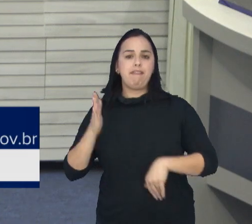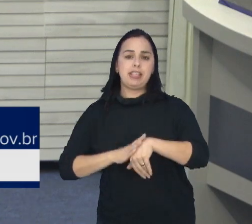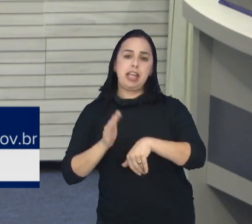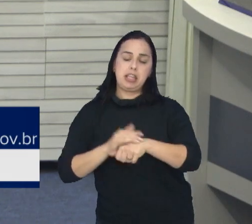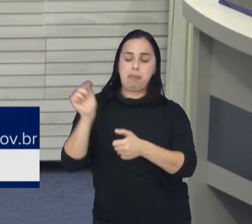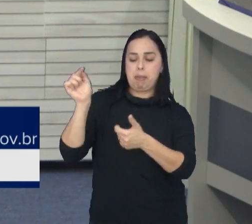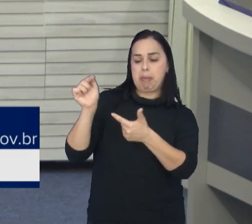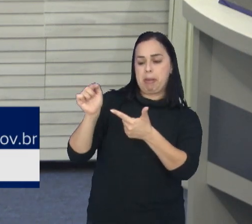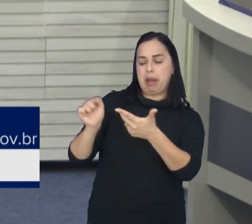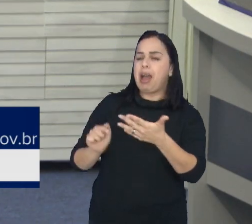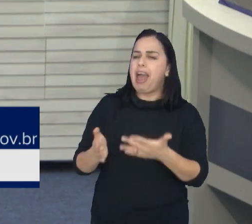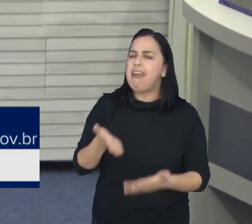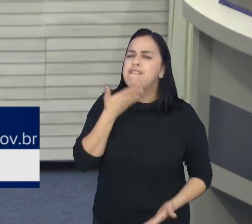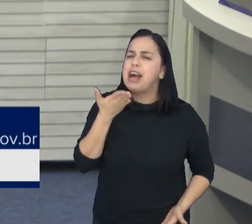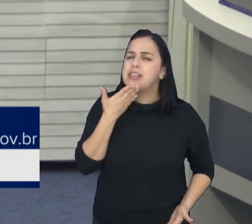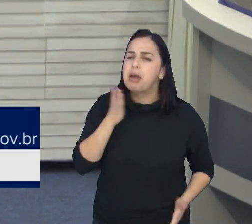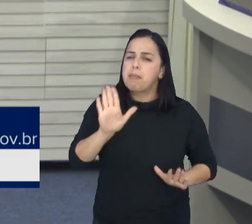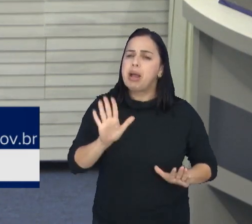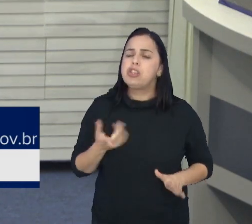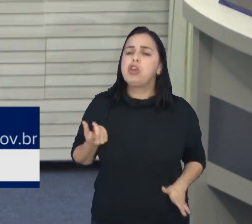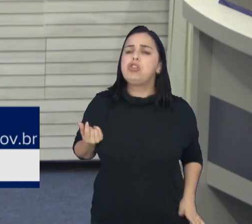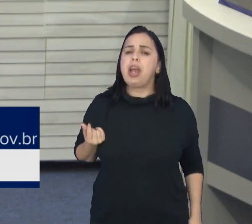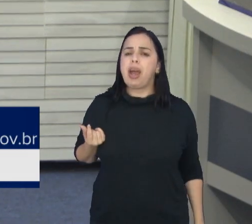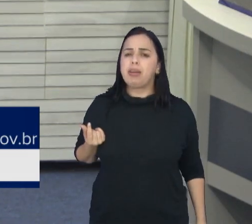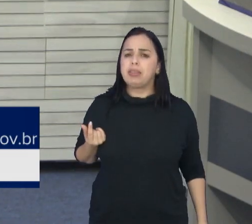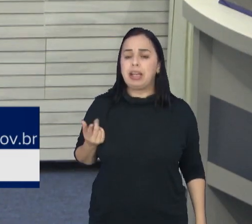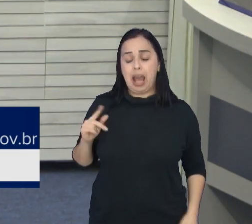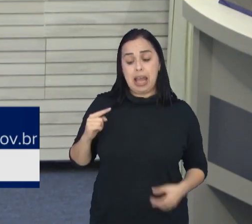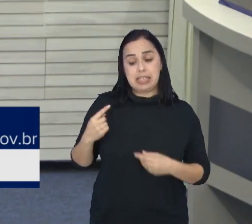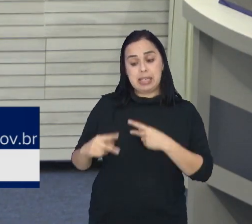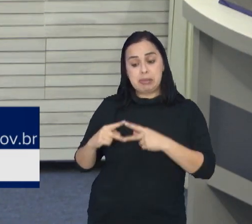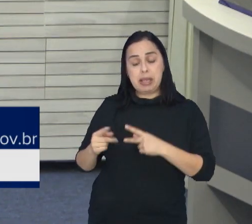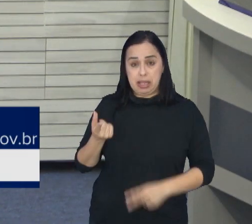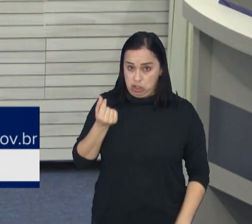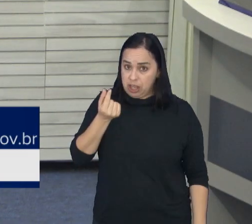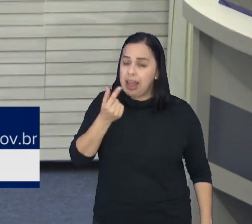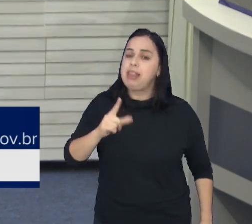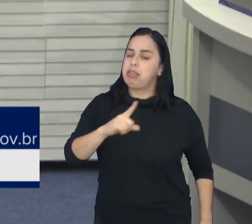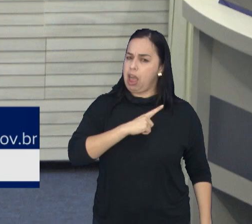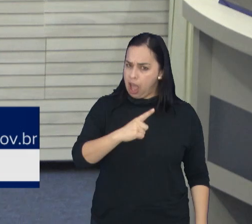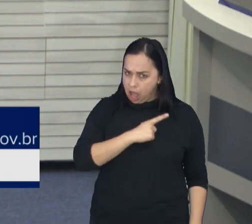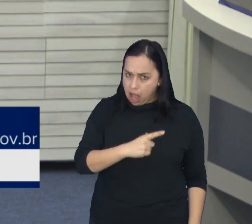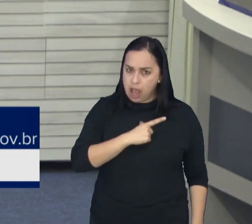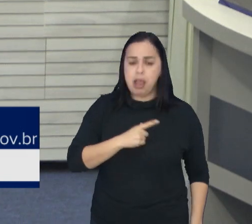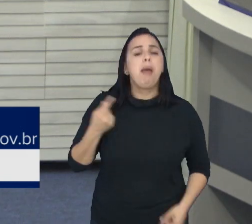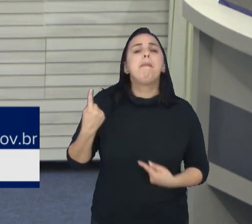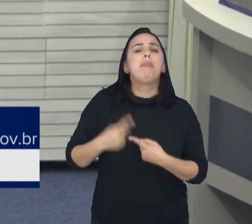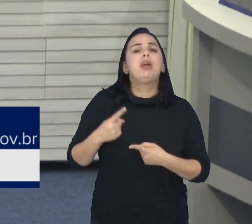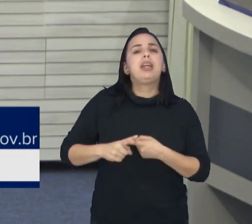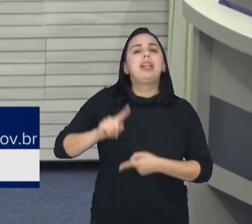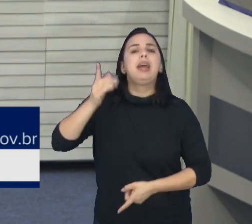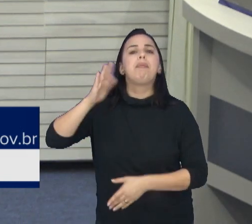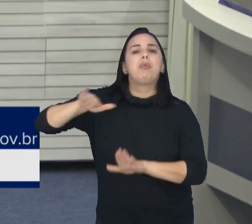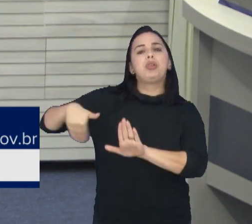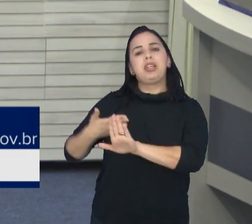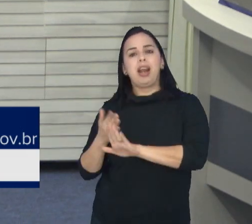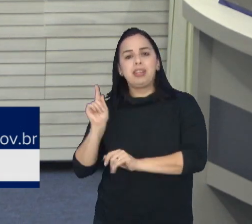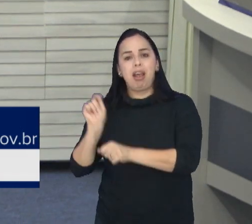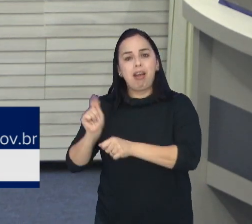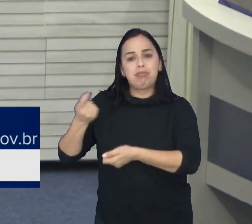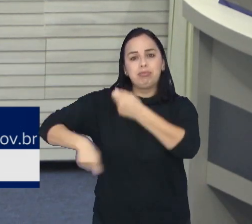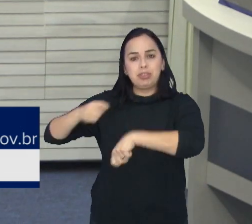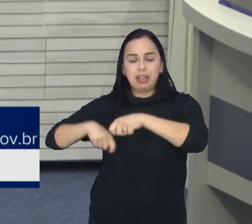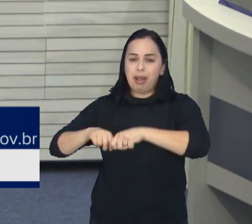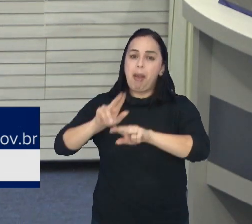vou fazer isso, vou fazer aquilo. Mas e o dinheiro? Ah, mas São José tem dinheiro. Sim, lógico que tem, porque tem gestão. Sabe fazer gestão. É